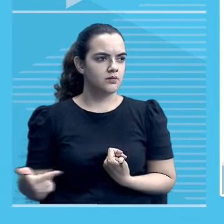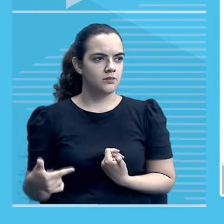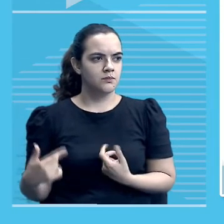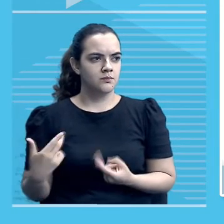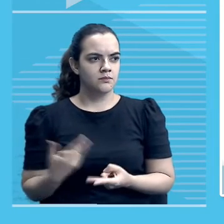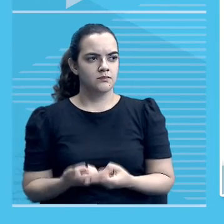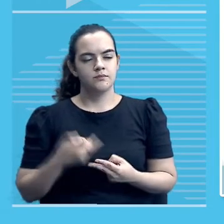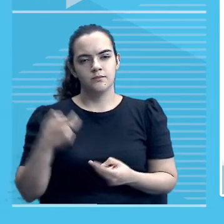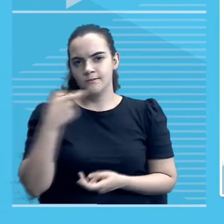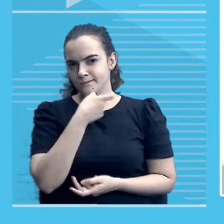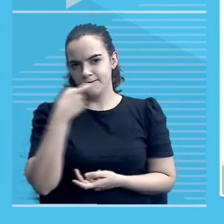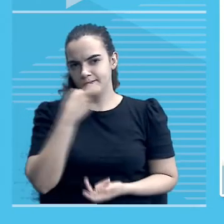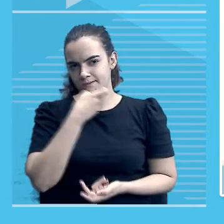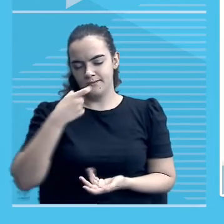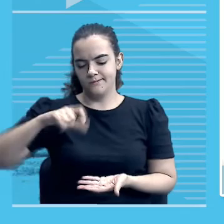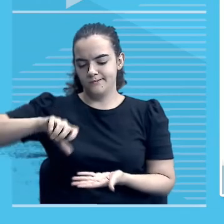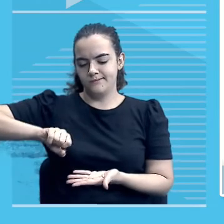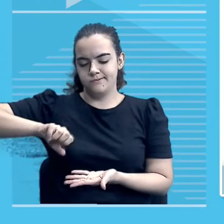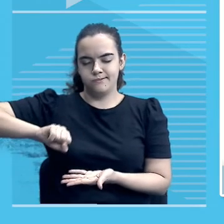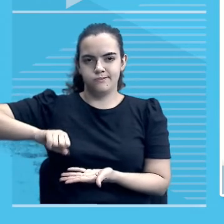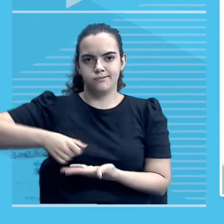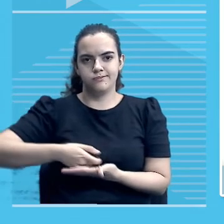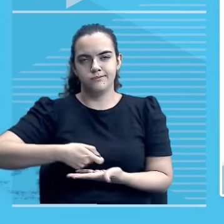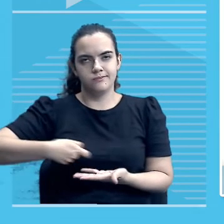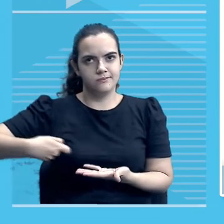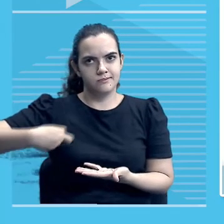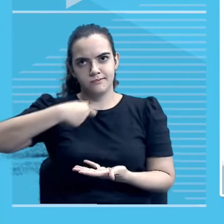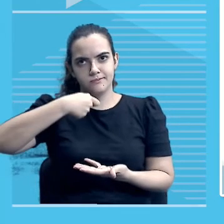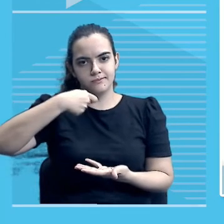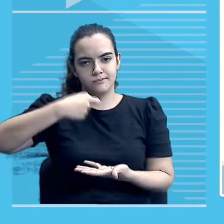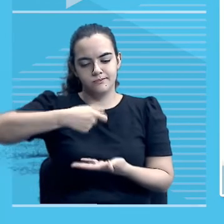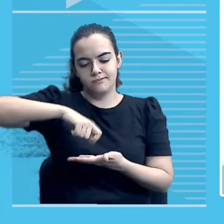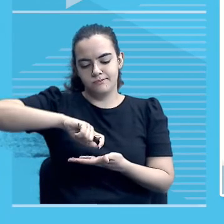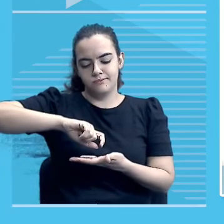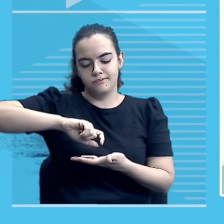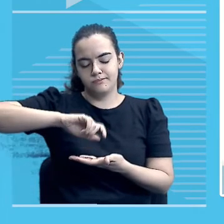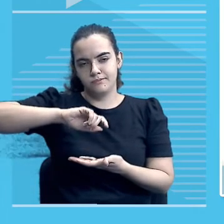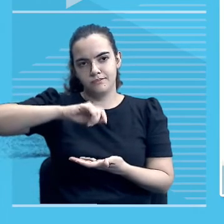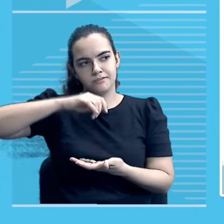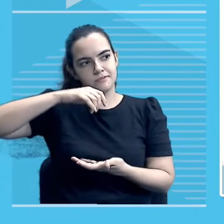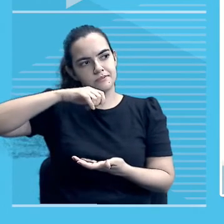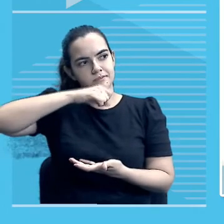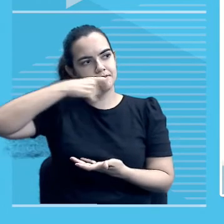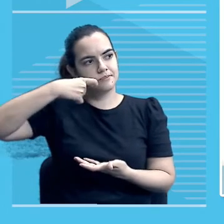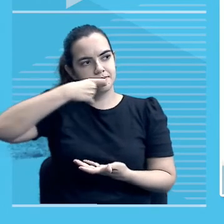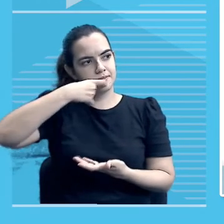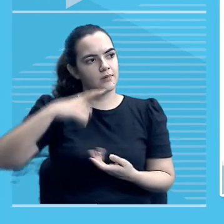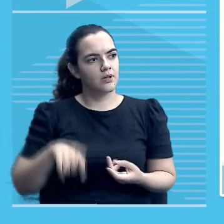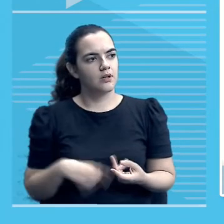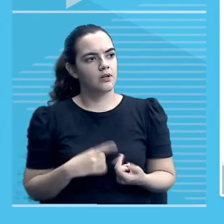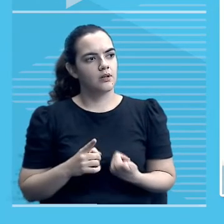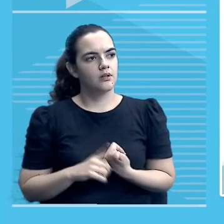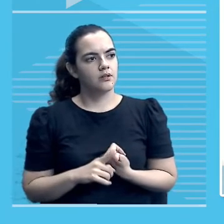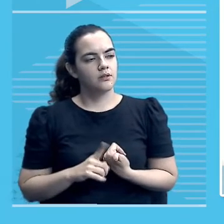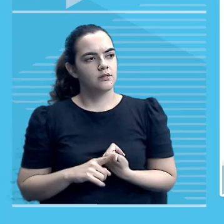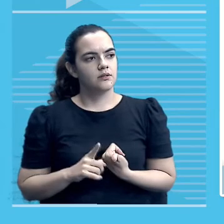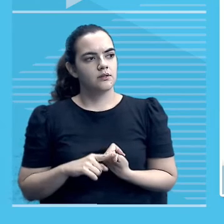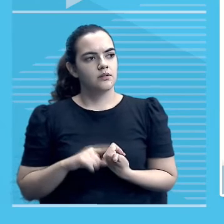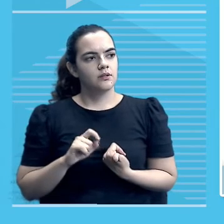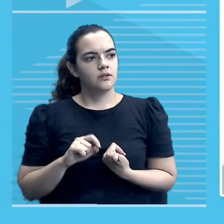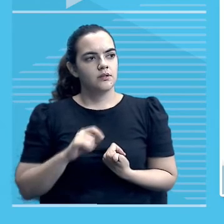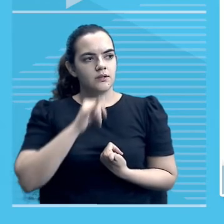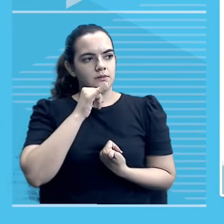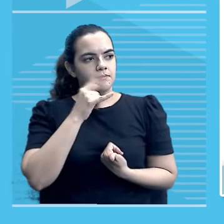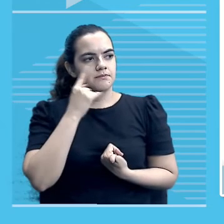como fermento e antiácido estomacal. O outro aqui é o sulfato de cálcio desidratado. É o giz, pessoal, o